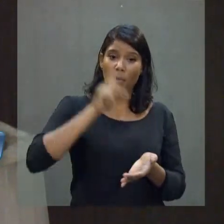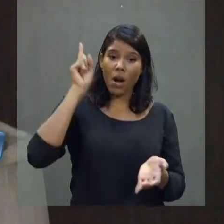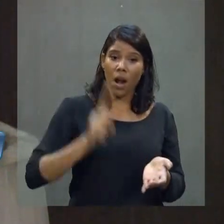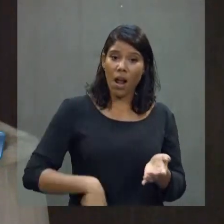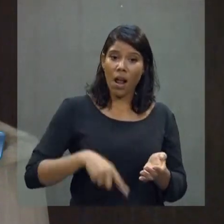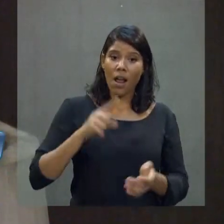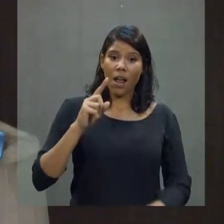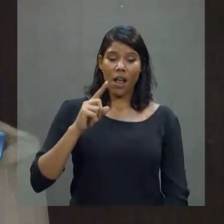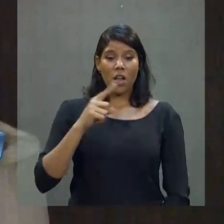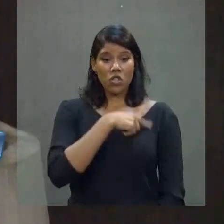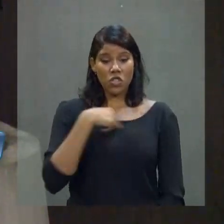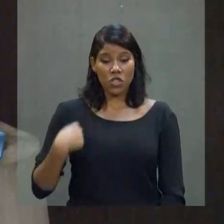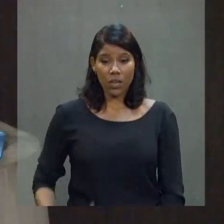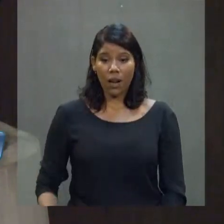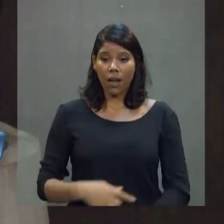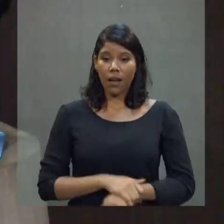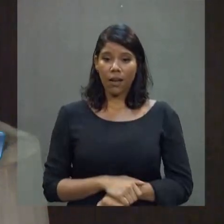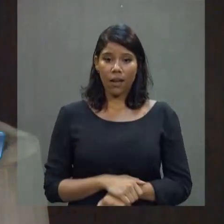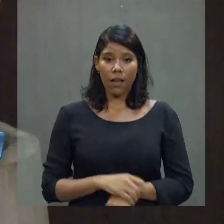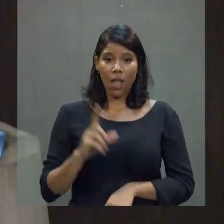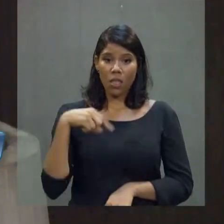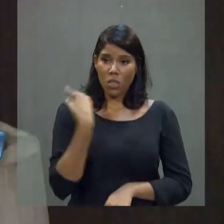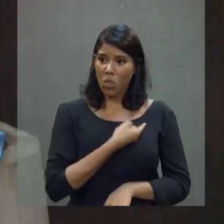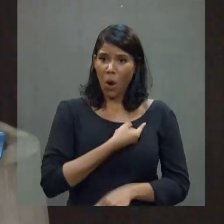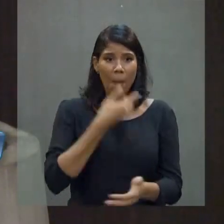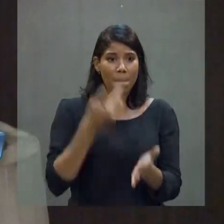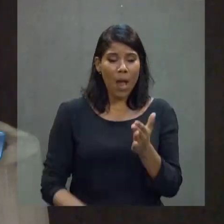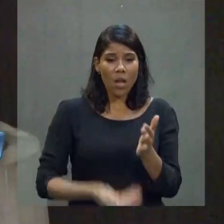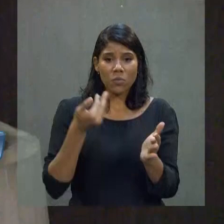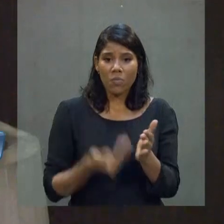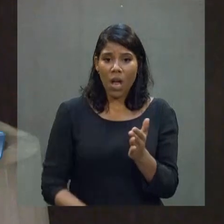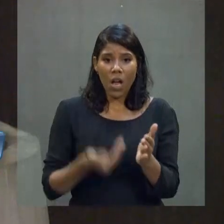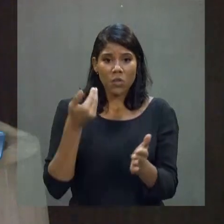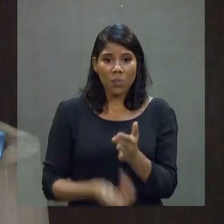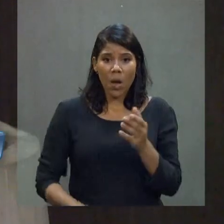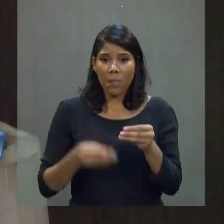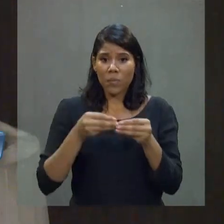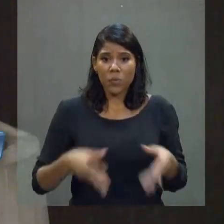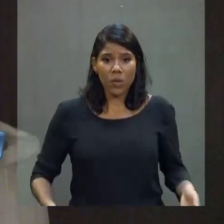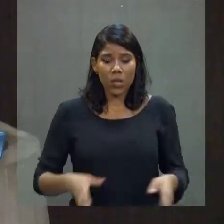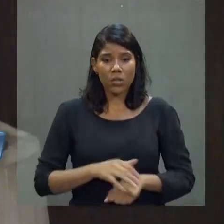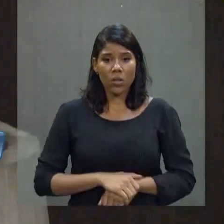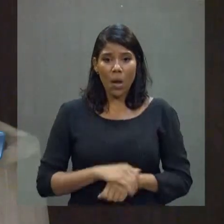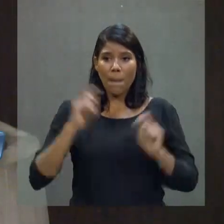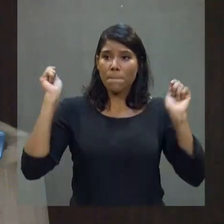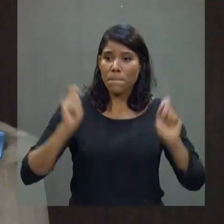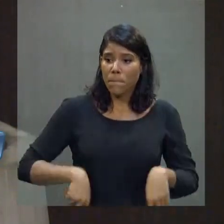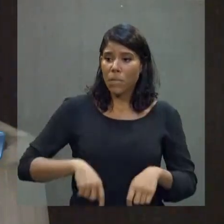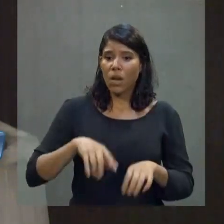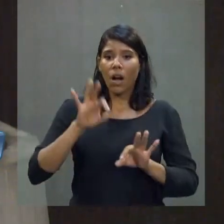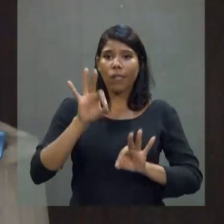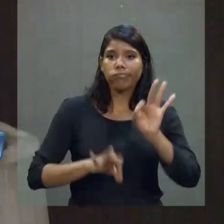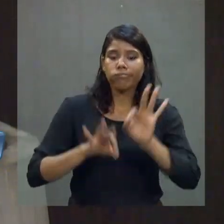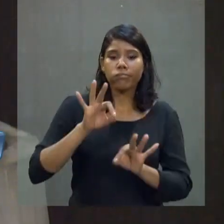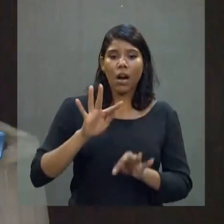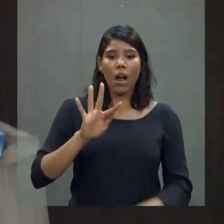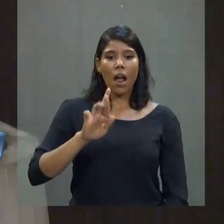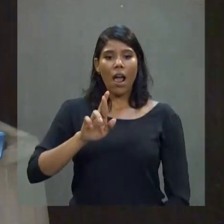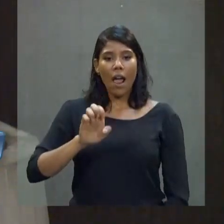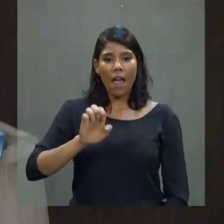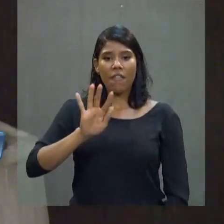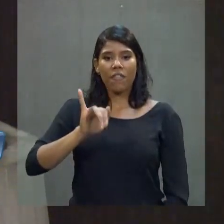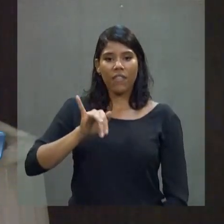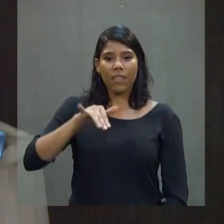capital chinês. Ou seja, nós estamos perdendo. Qual é o problema? Capacidade, Não vejo nenhum problema.